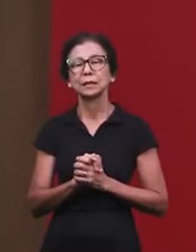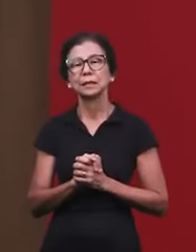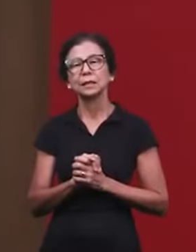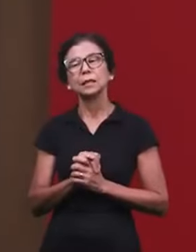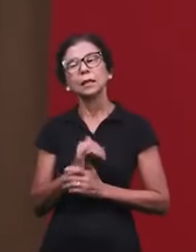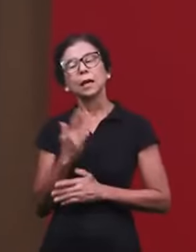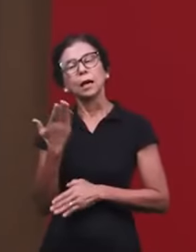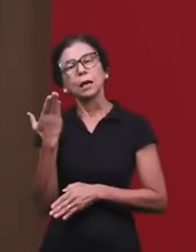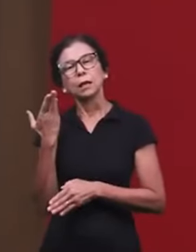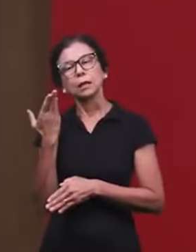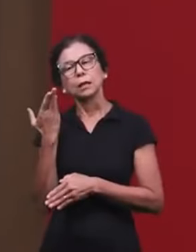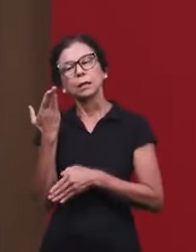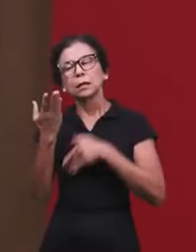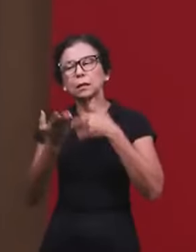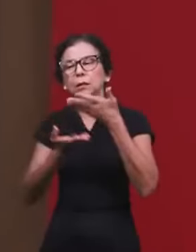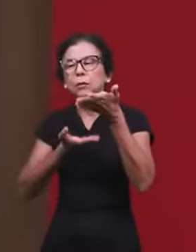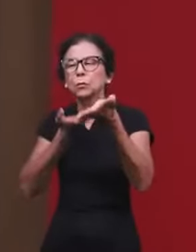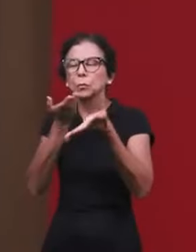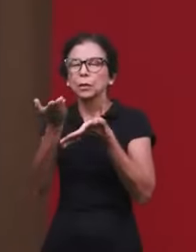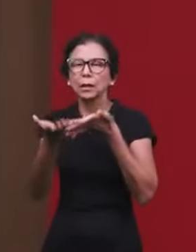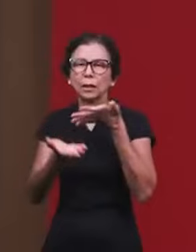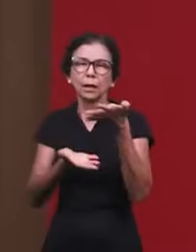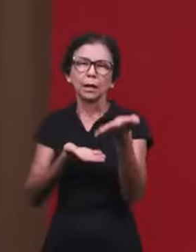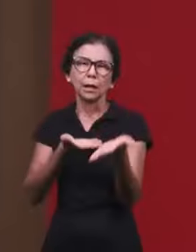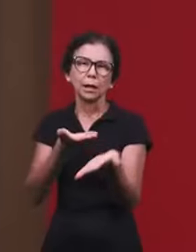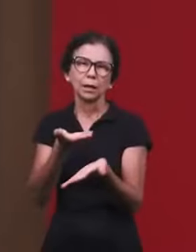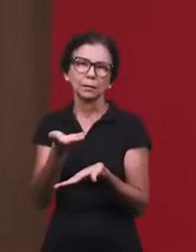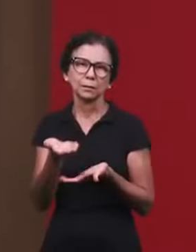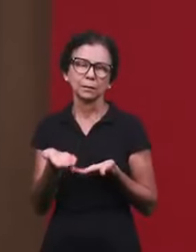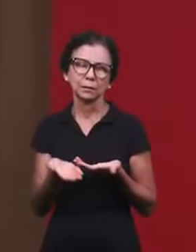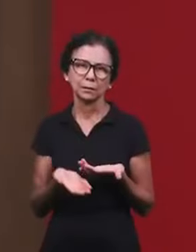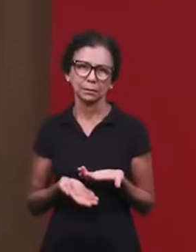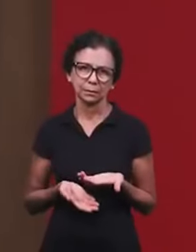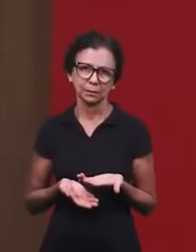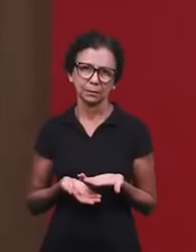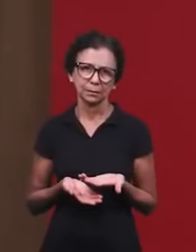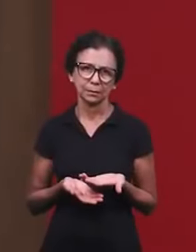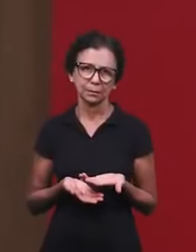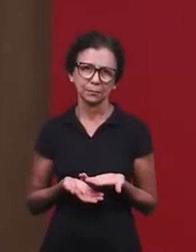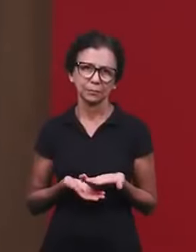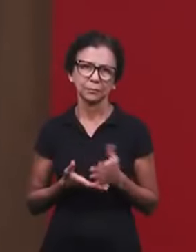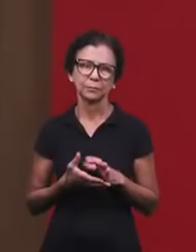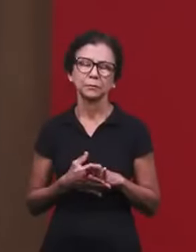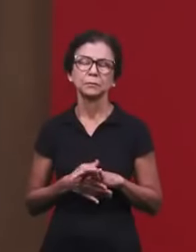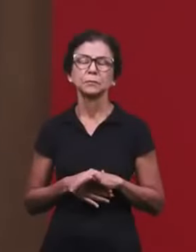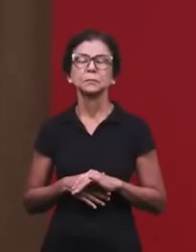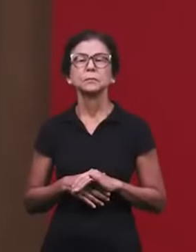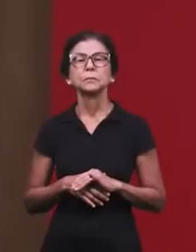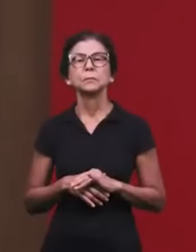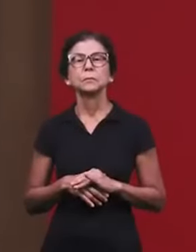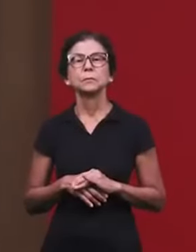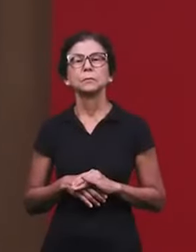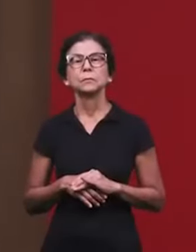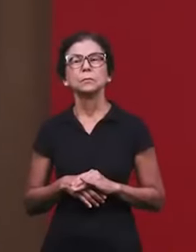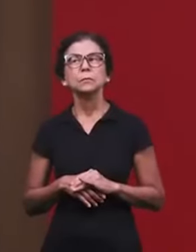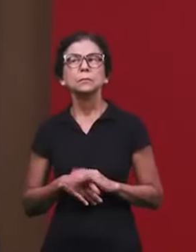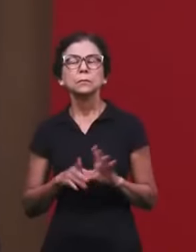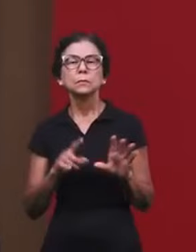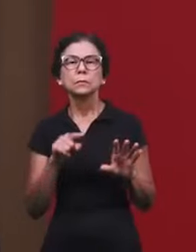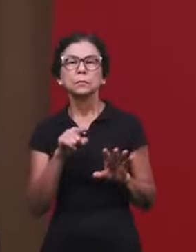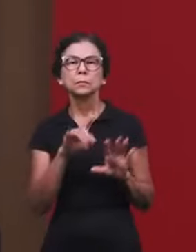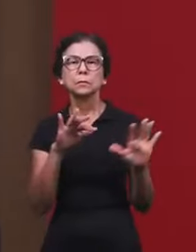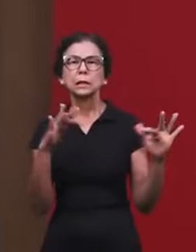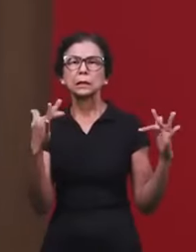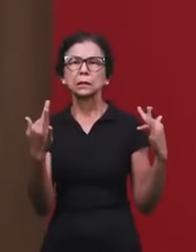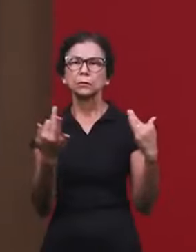esse discernimento é da família que via de regra vão sair as orientações